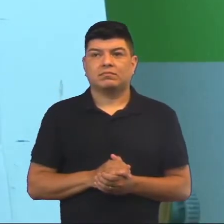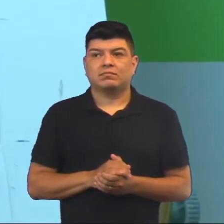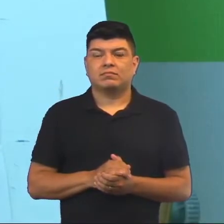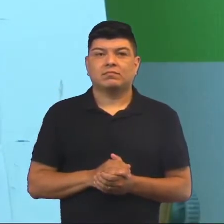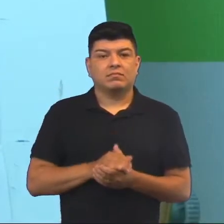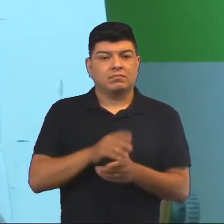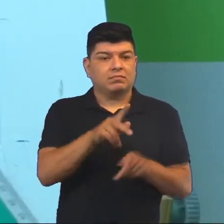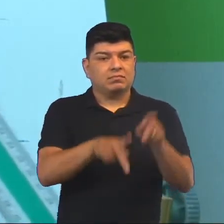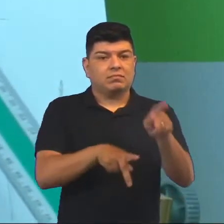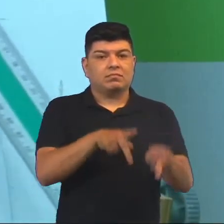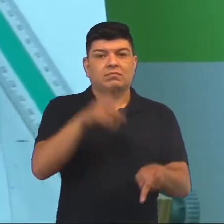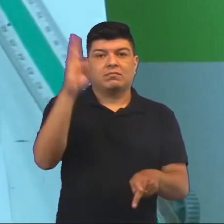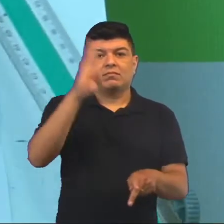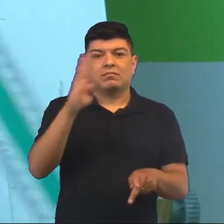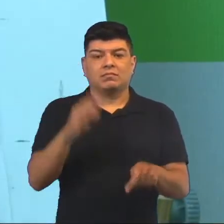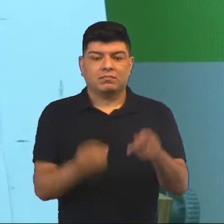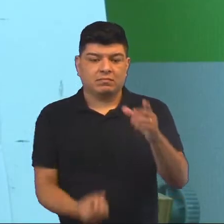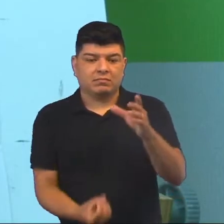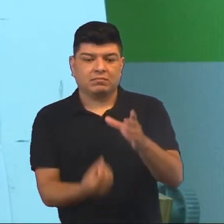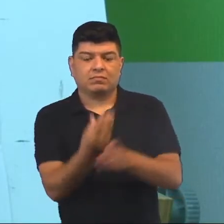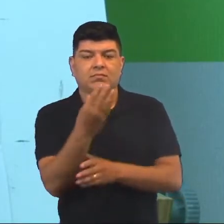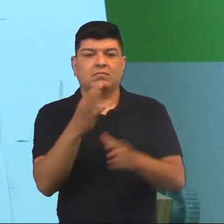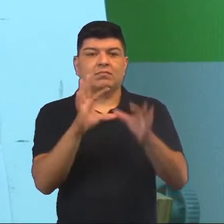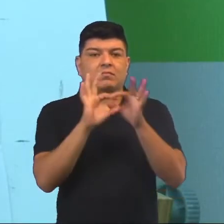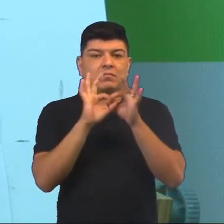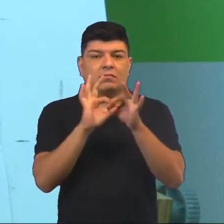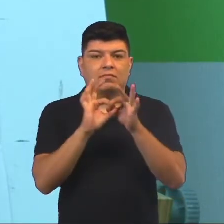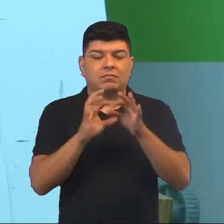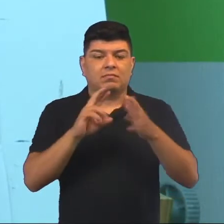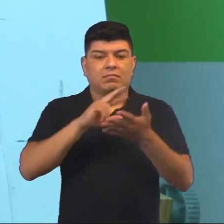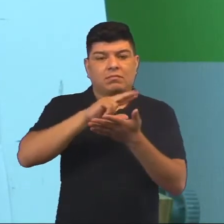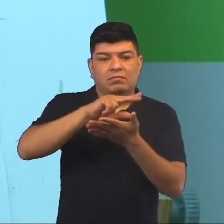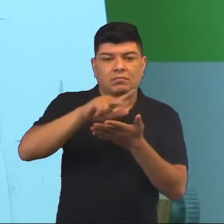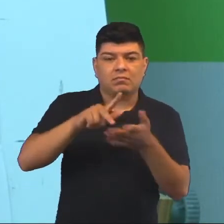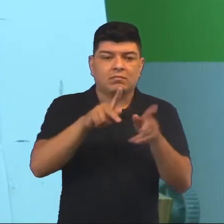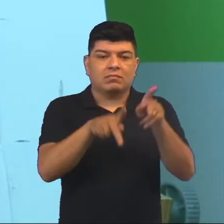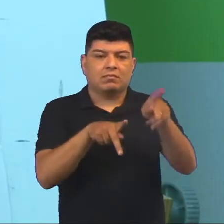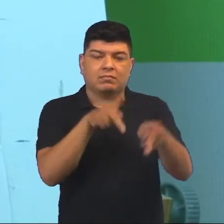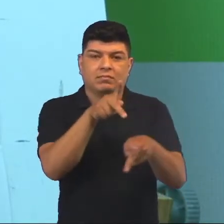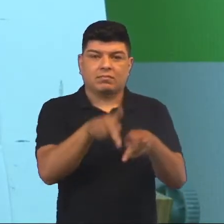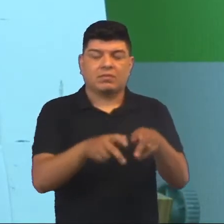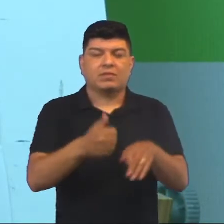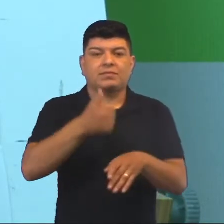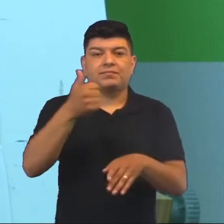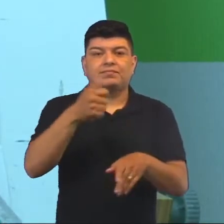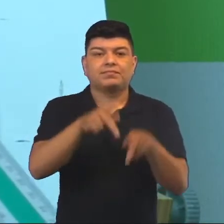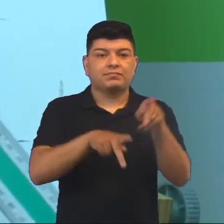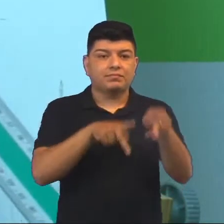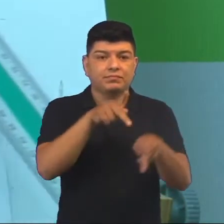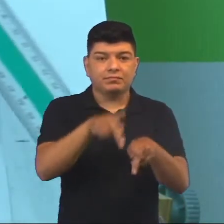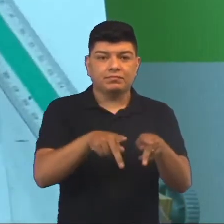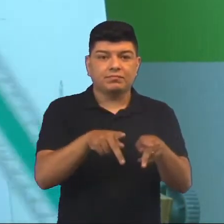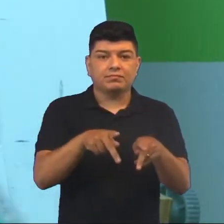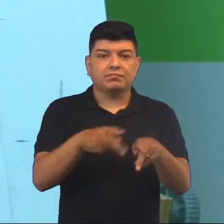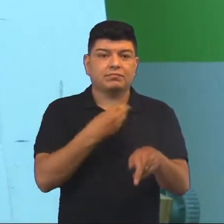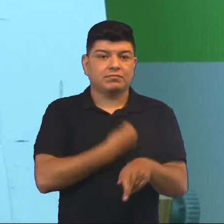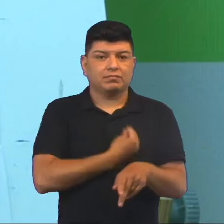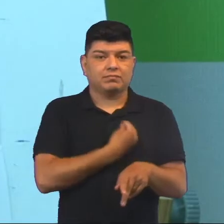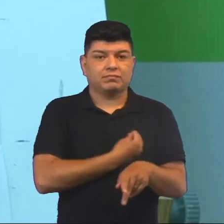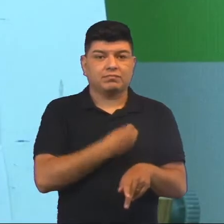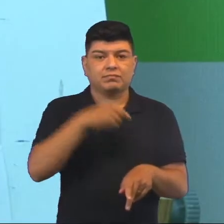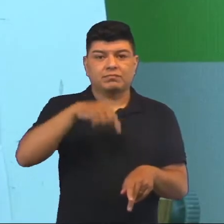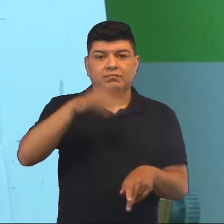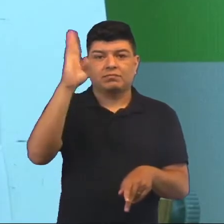O povo brasileiro é formado pela união de vários povos. Os primeiros povos a habitar as